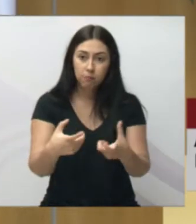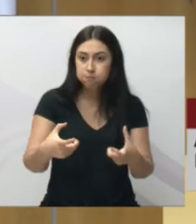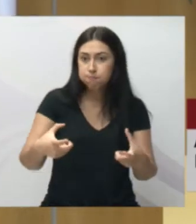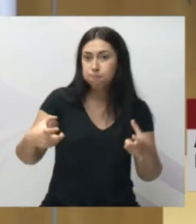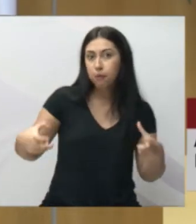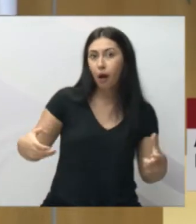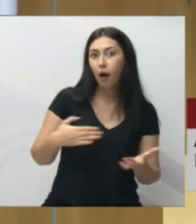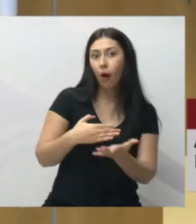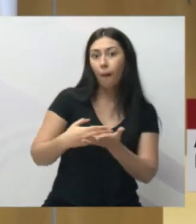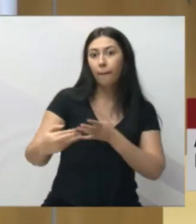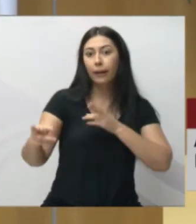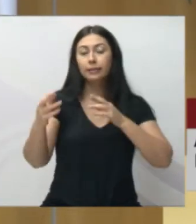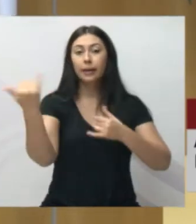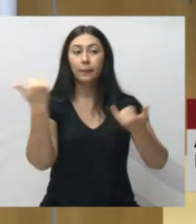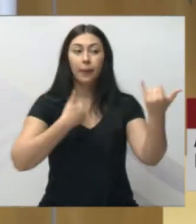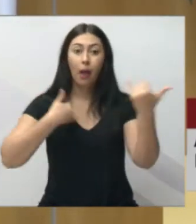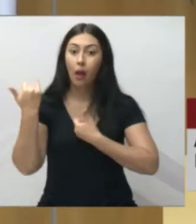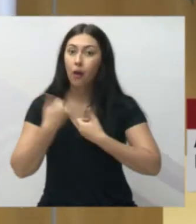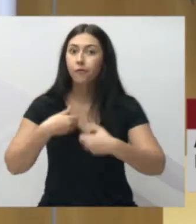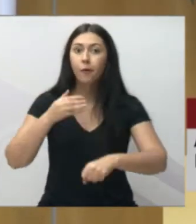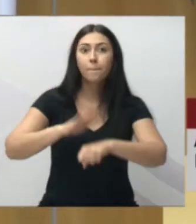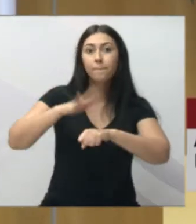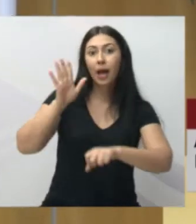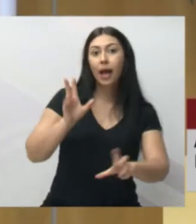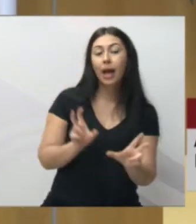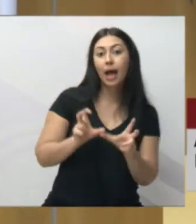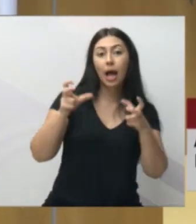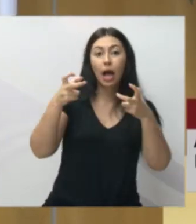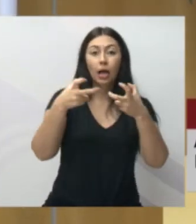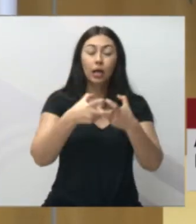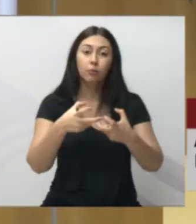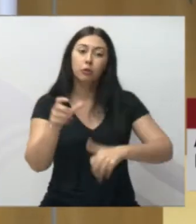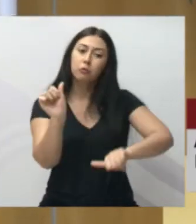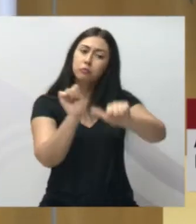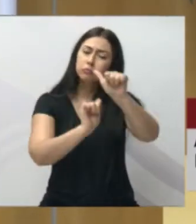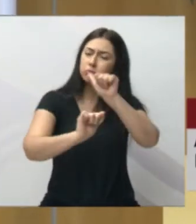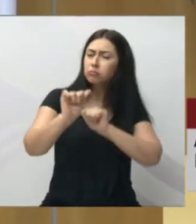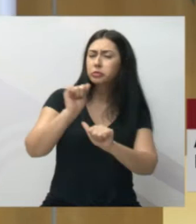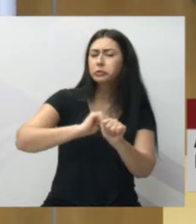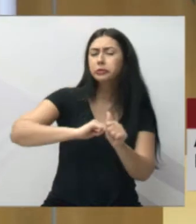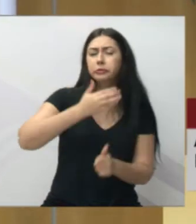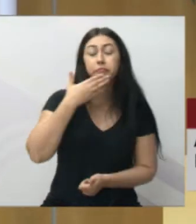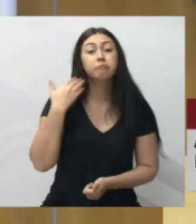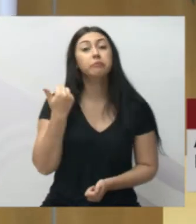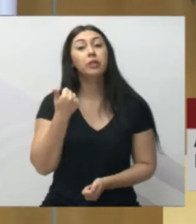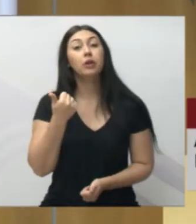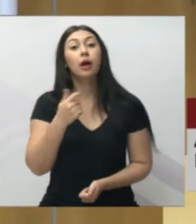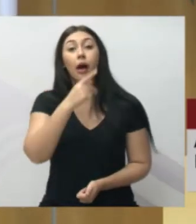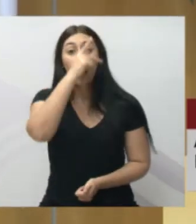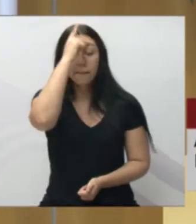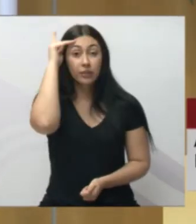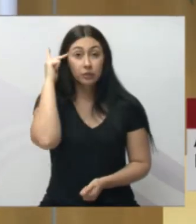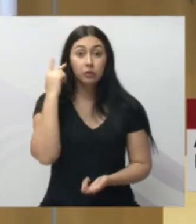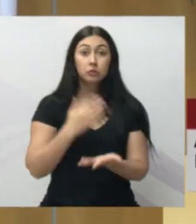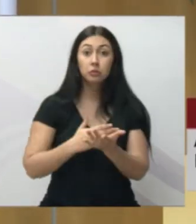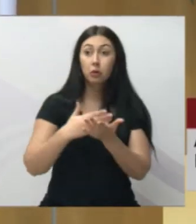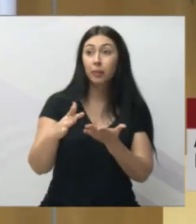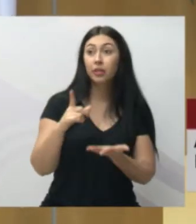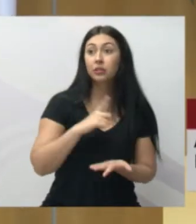também ela foi se aperfeiçoando, foi se modernizando, e as pessoas passam a ter, de